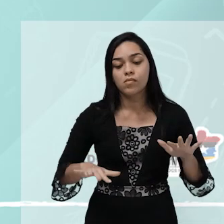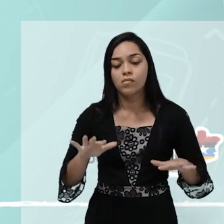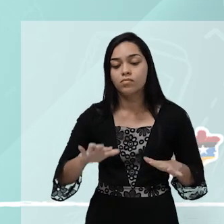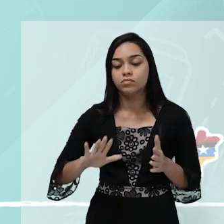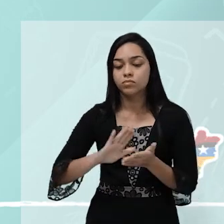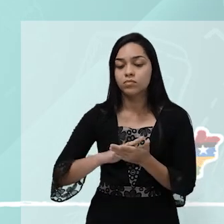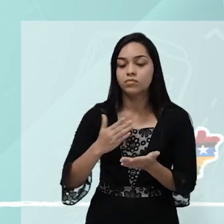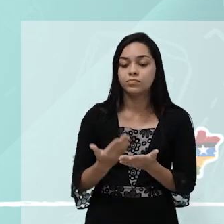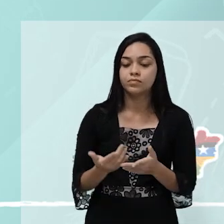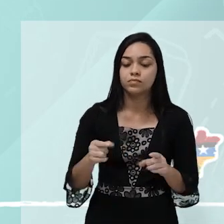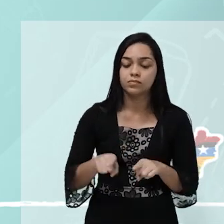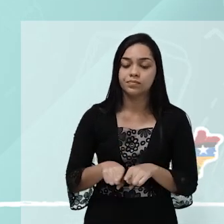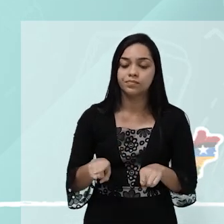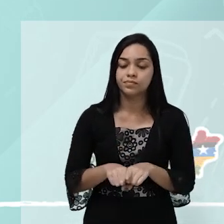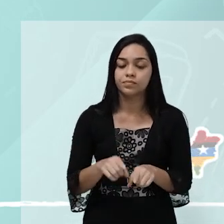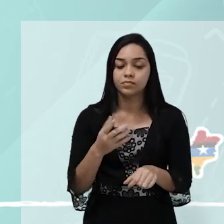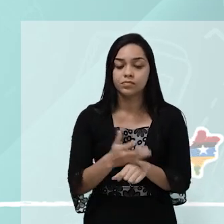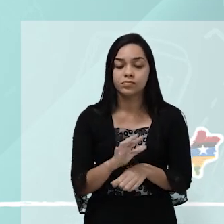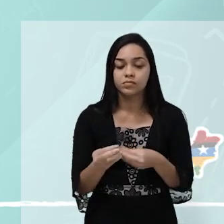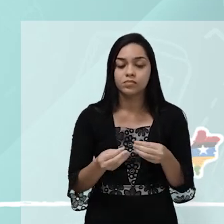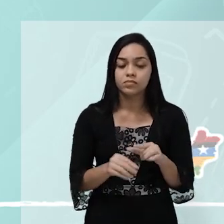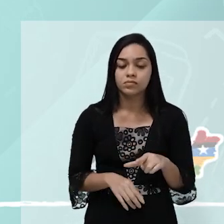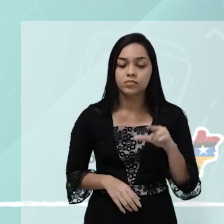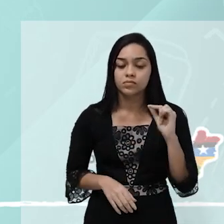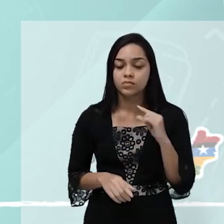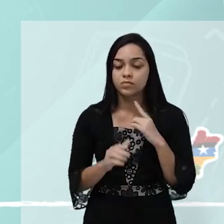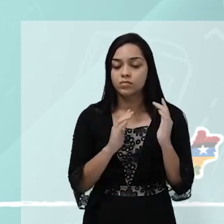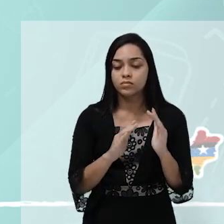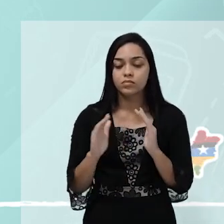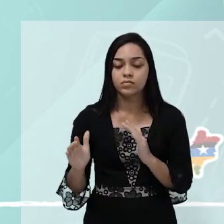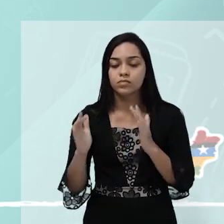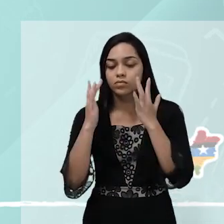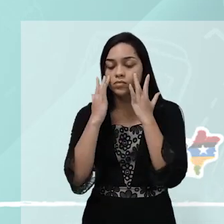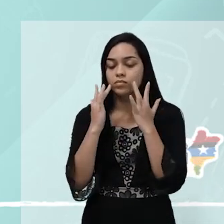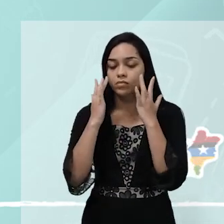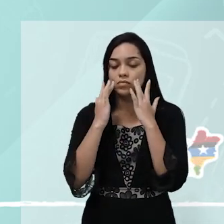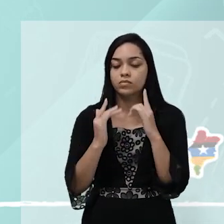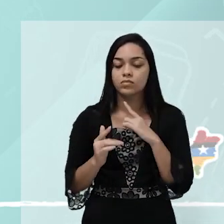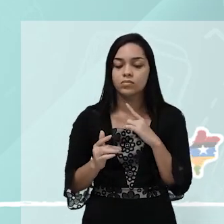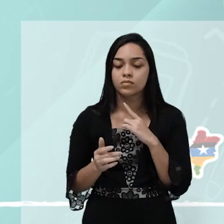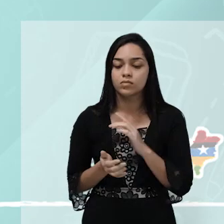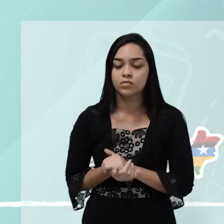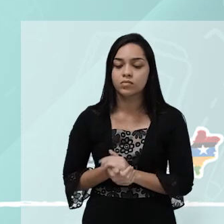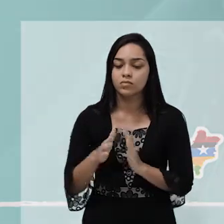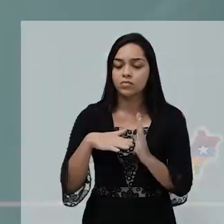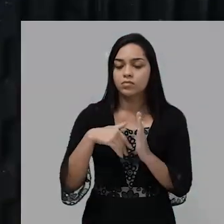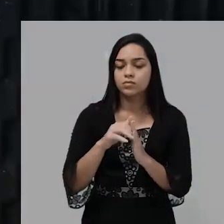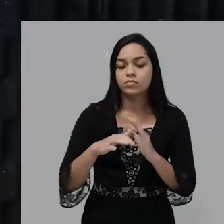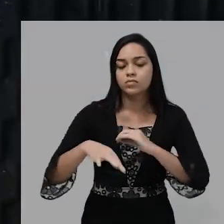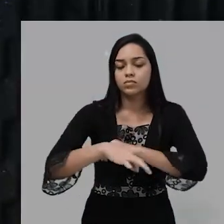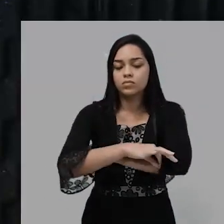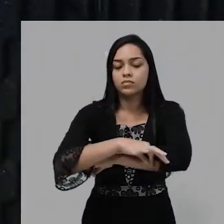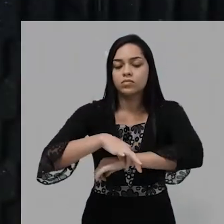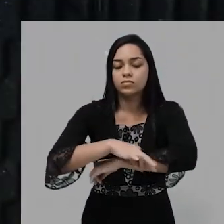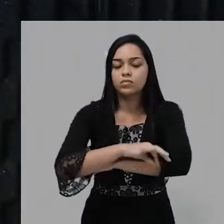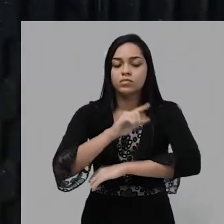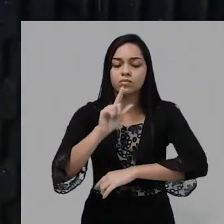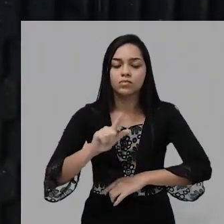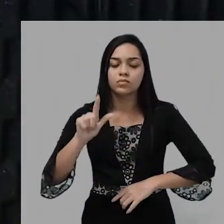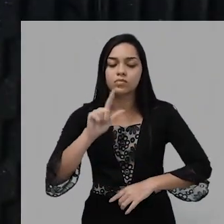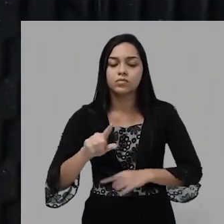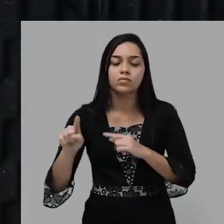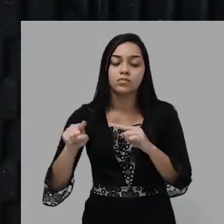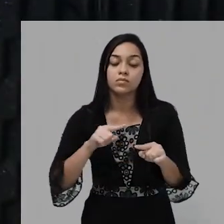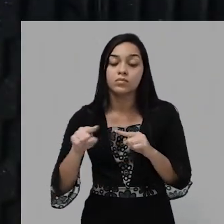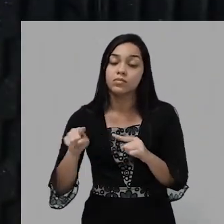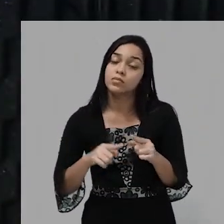pode variar muito em suas interpretações e aplicações, conforme a escolha da categoria artística a ser retratada. Então, assim, como